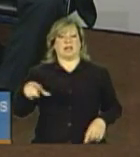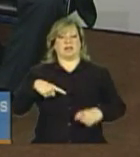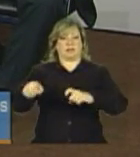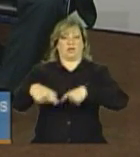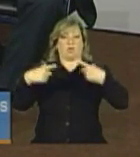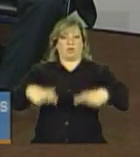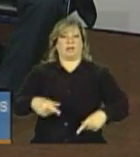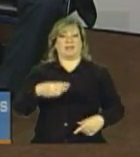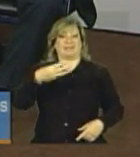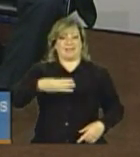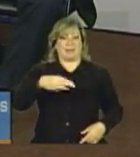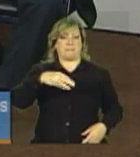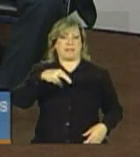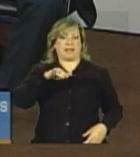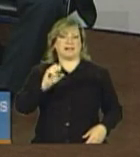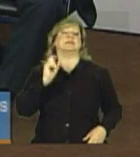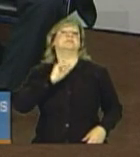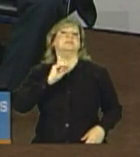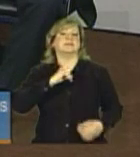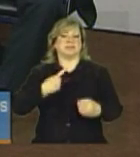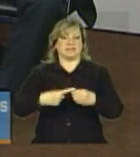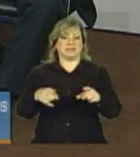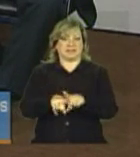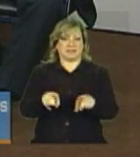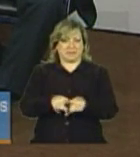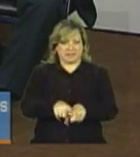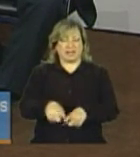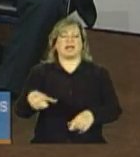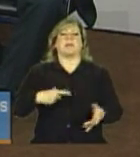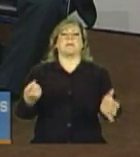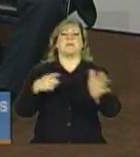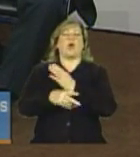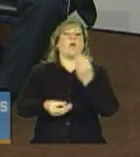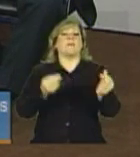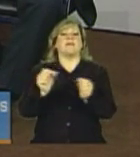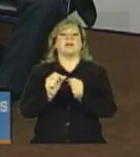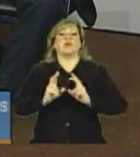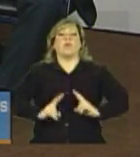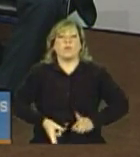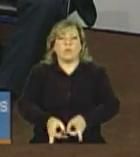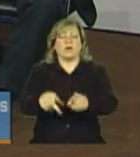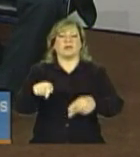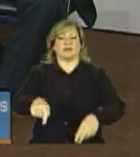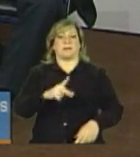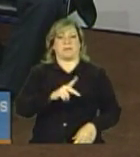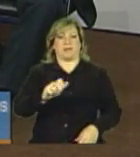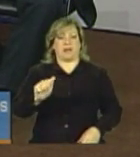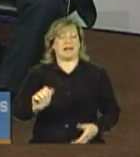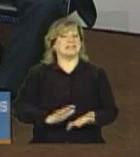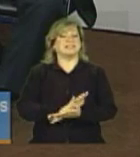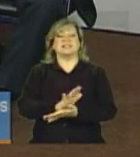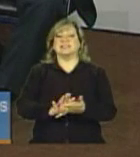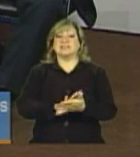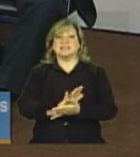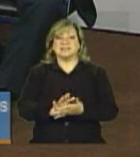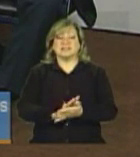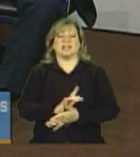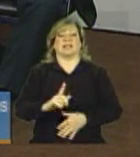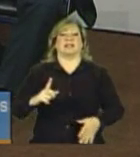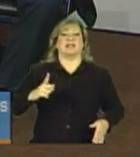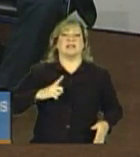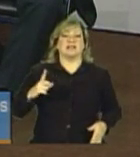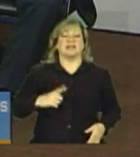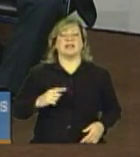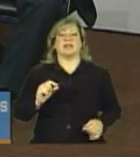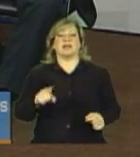Três Marias, também em Minas Gerais, pergunta: como fazer para garantir a continuidade do PA sem necessariamente existir um